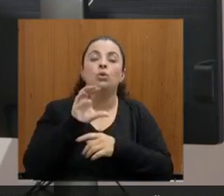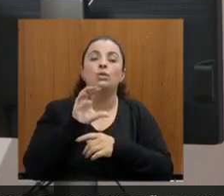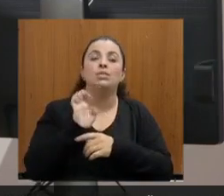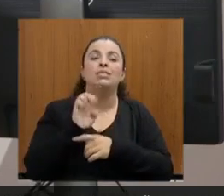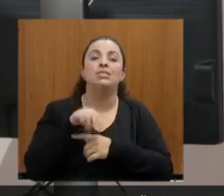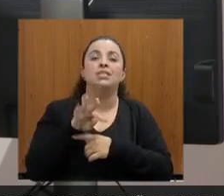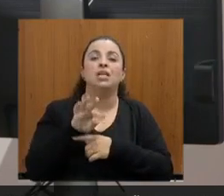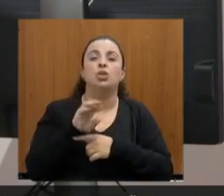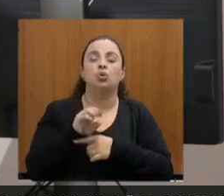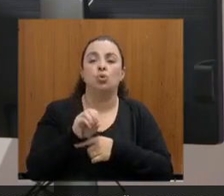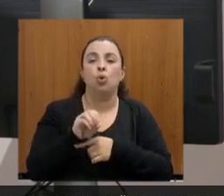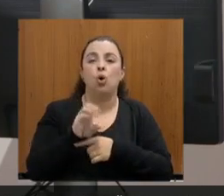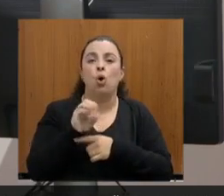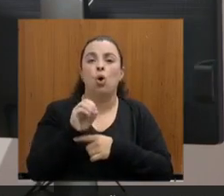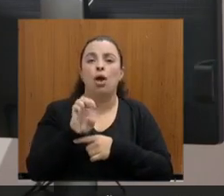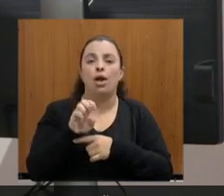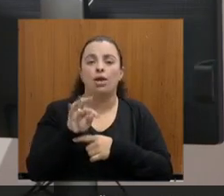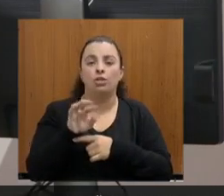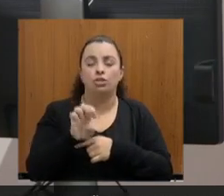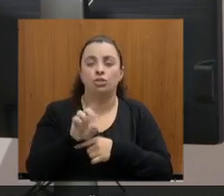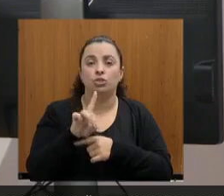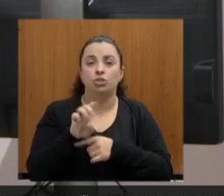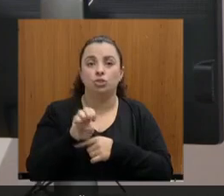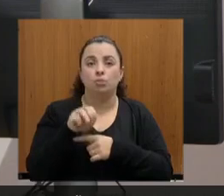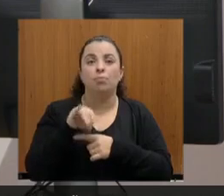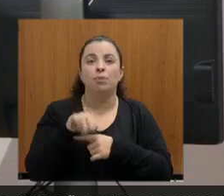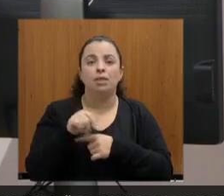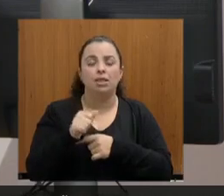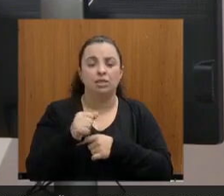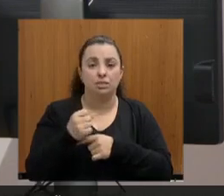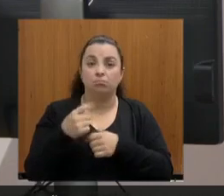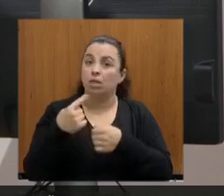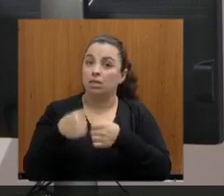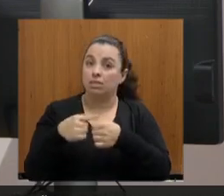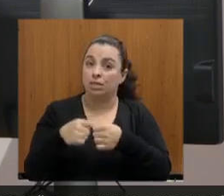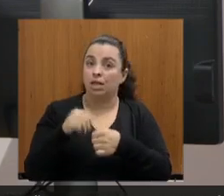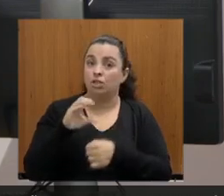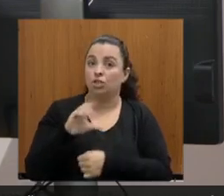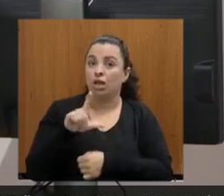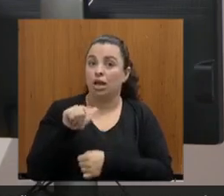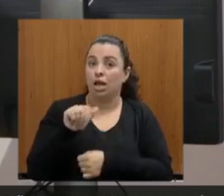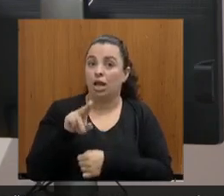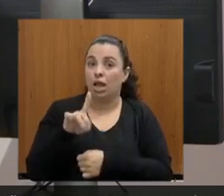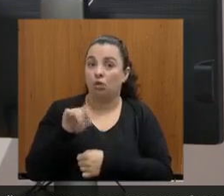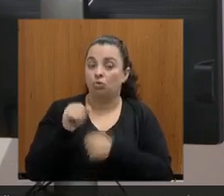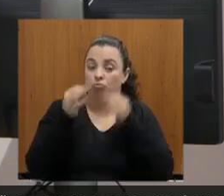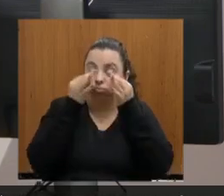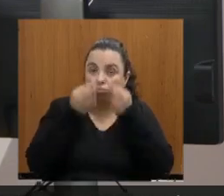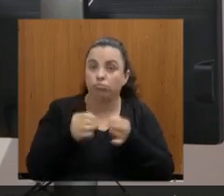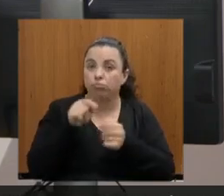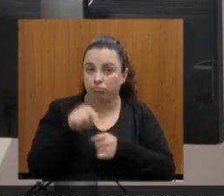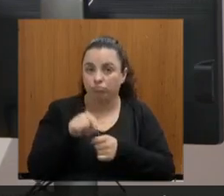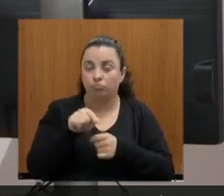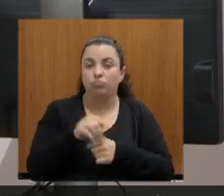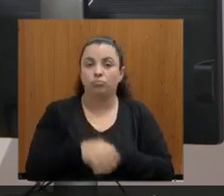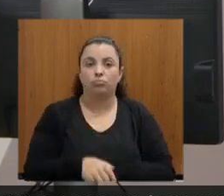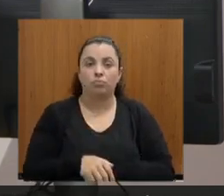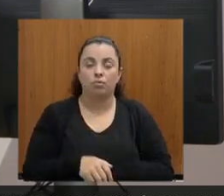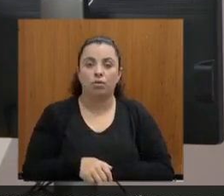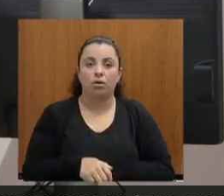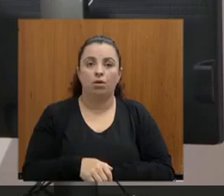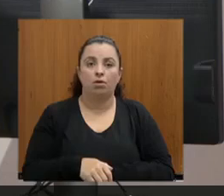Cláudio Cláudio tem um caso específico que eu já passei não é para os senhores peça atenção especial para o município de Cláudio